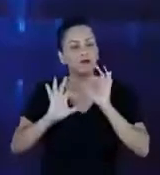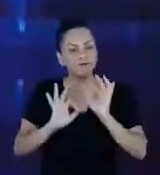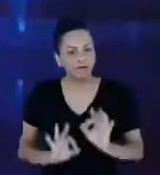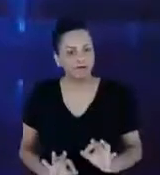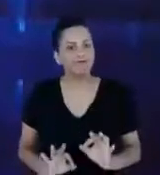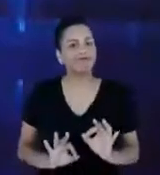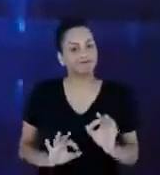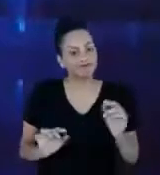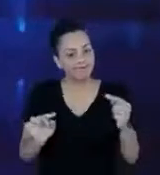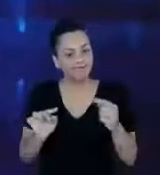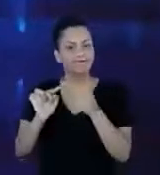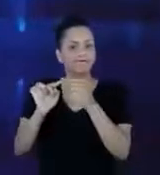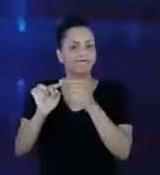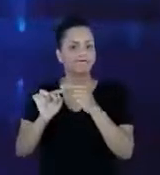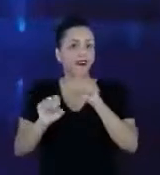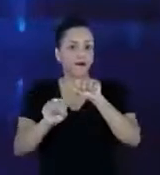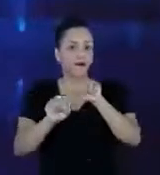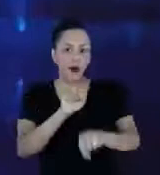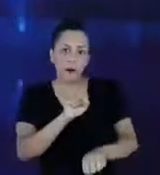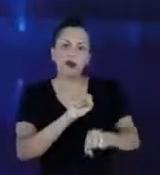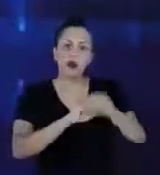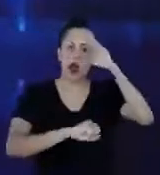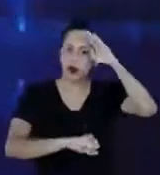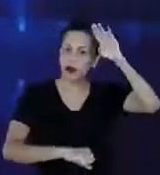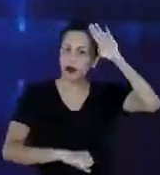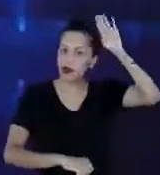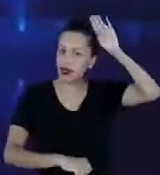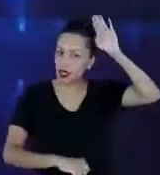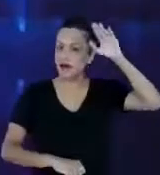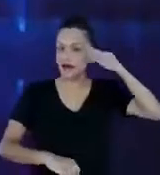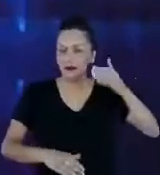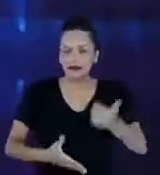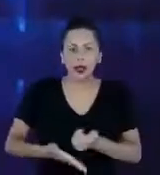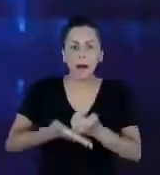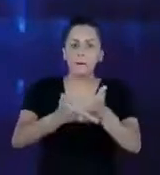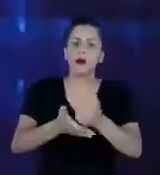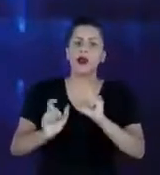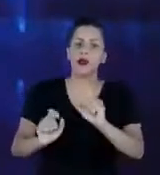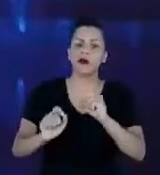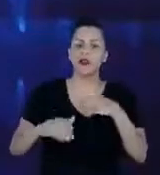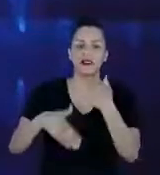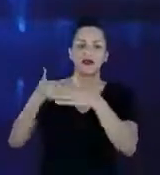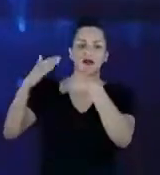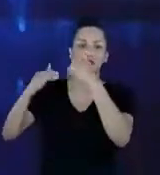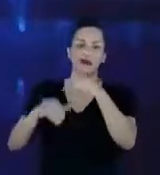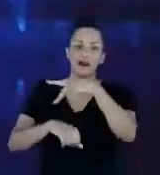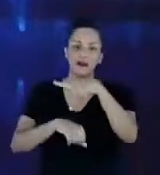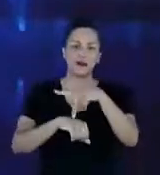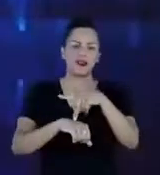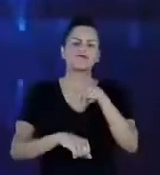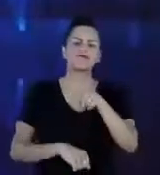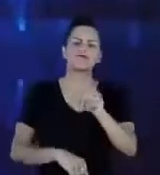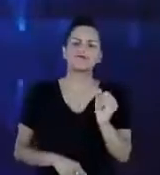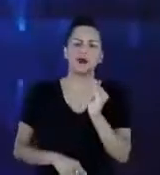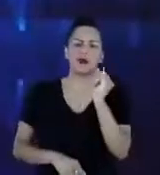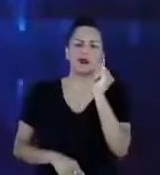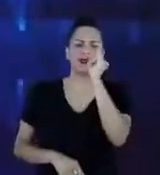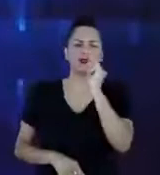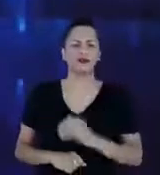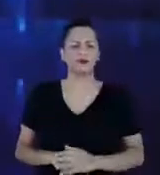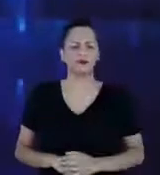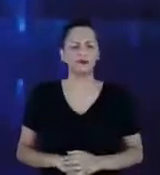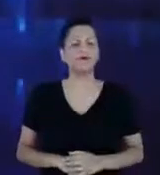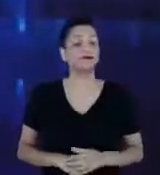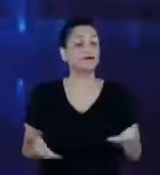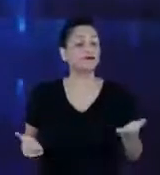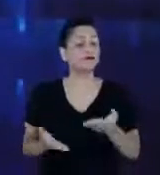da academia para que pudesse estar colaborando com o desenvolvimento do país, isso são pontos fundamentais. Nós entendemos agora que a